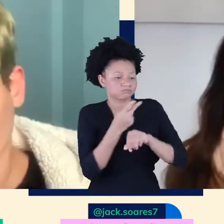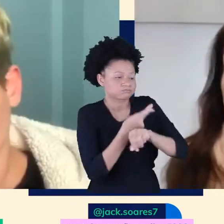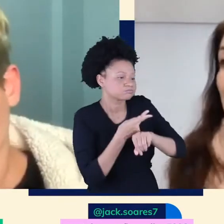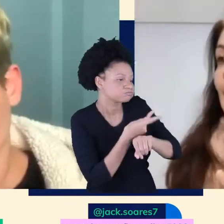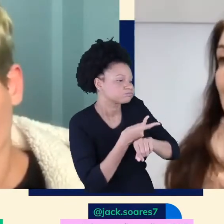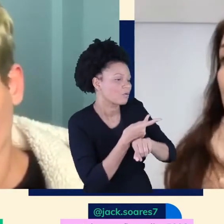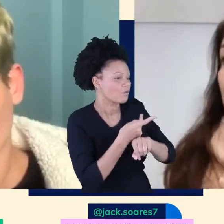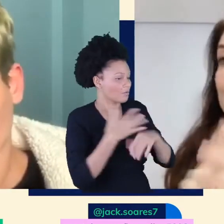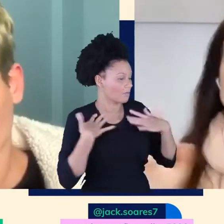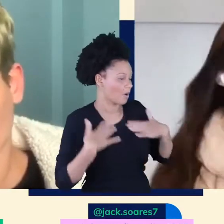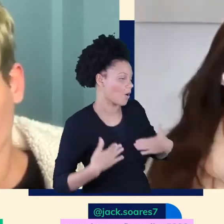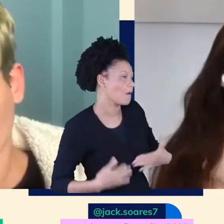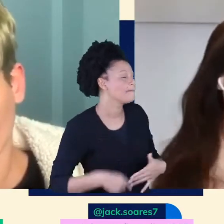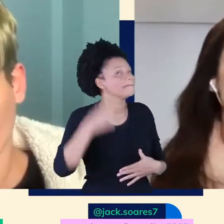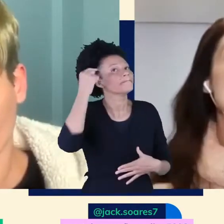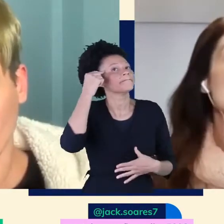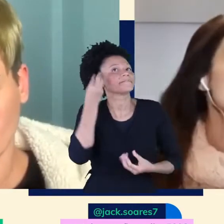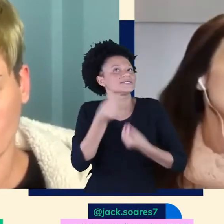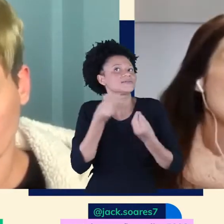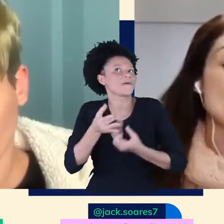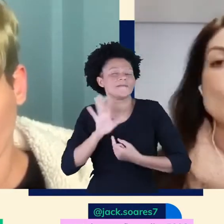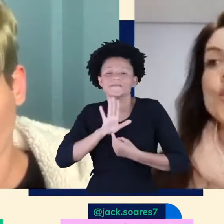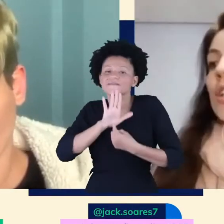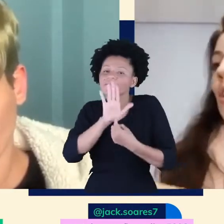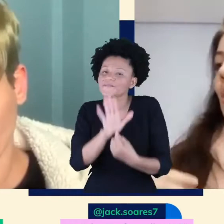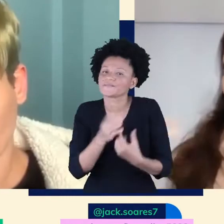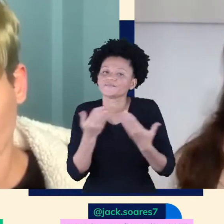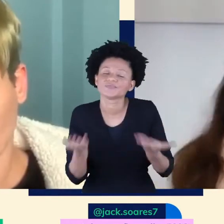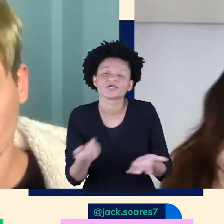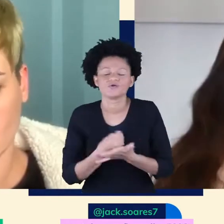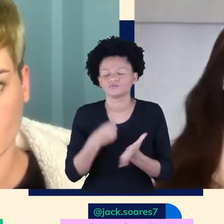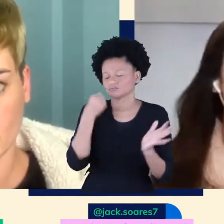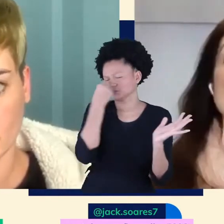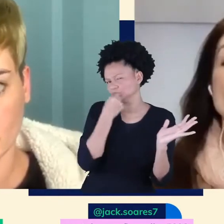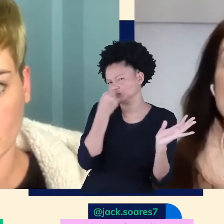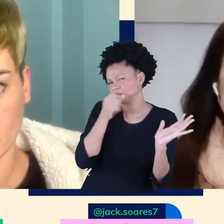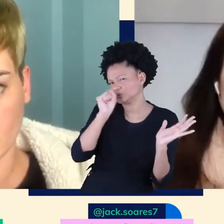roupa, pensando em como é que eu vou me apresentar hoje, né? Se eu vou